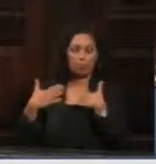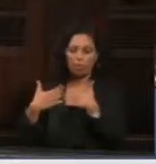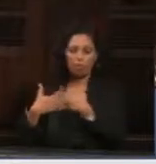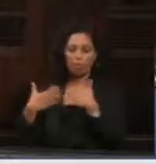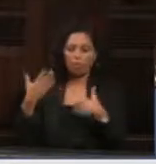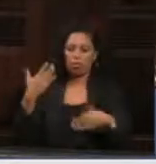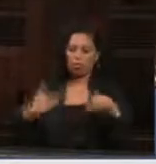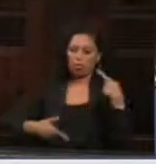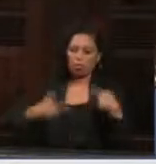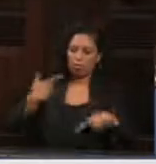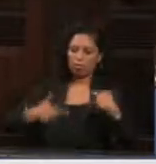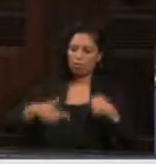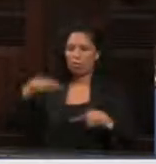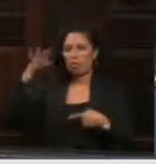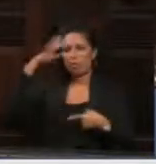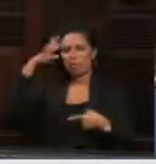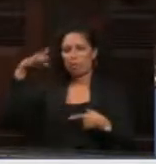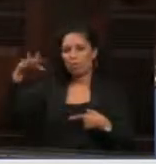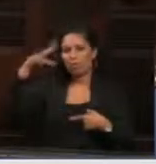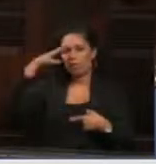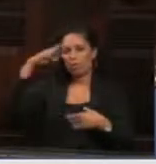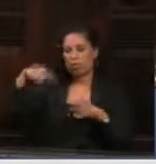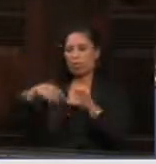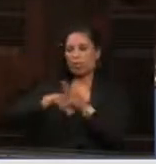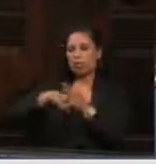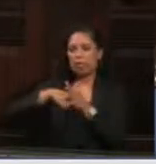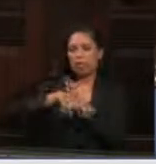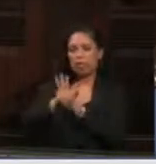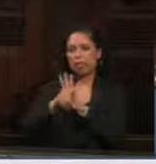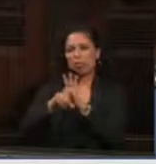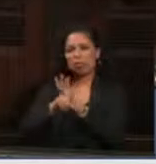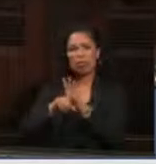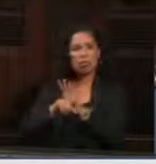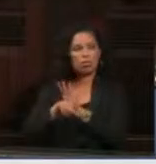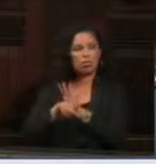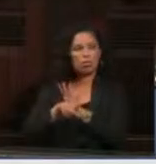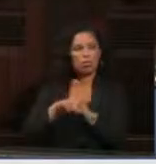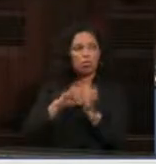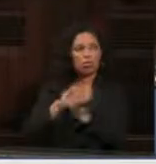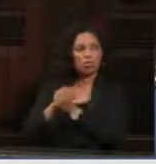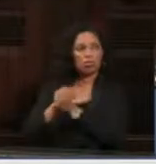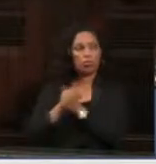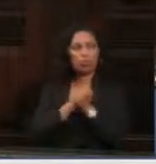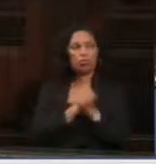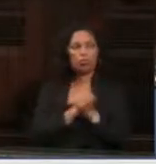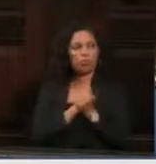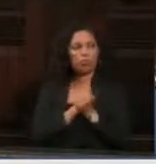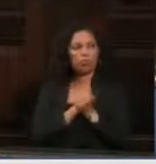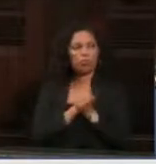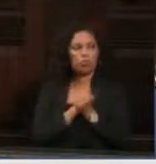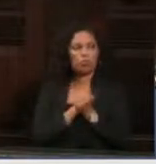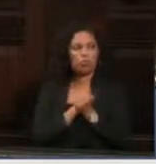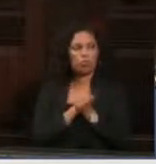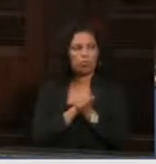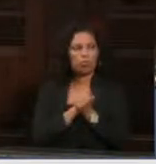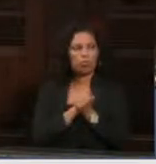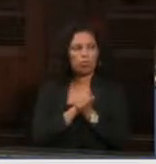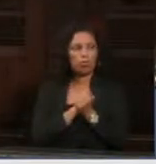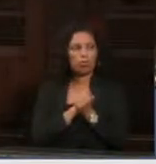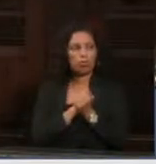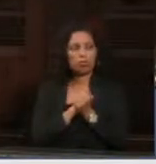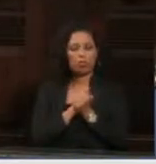entender refletir e ponderar com as instituições que produzem